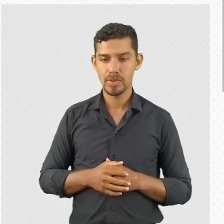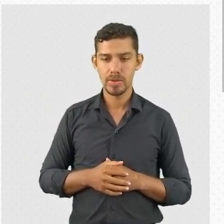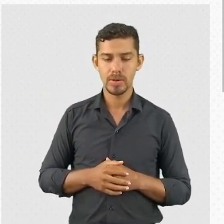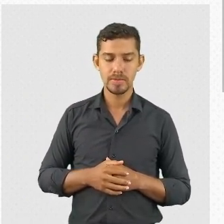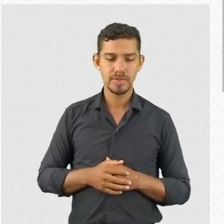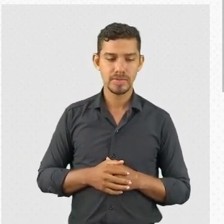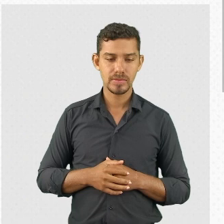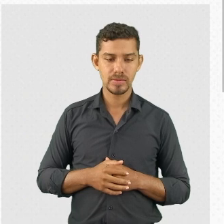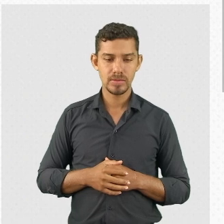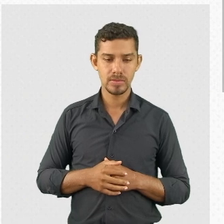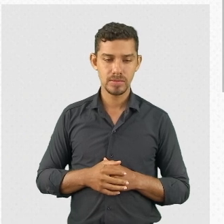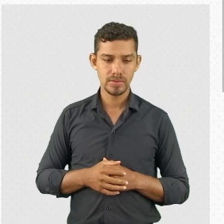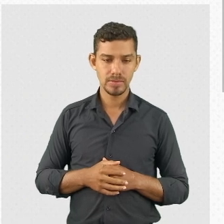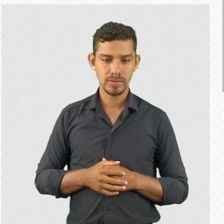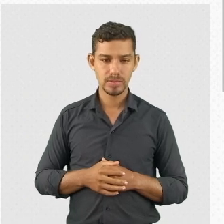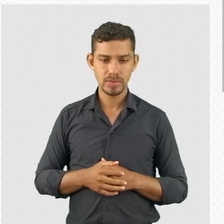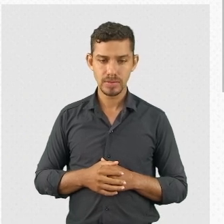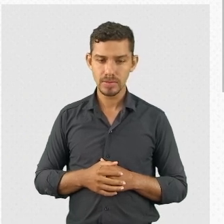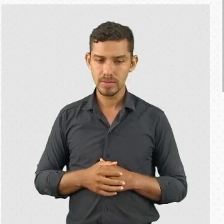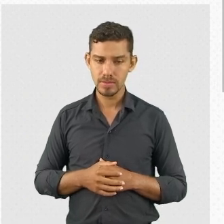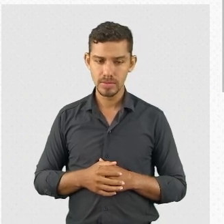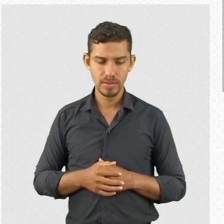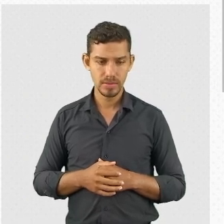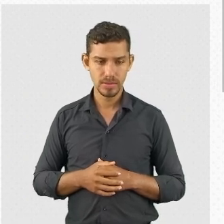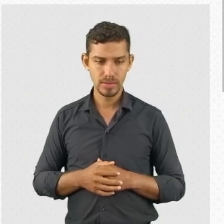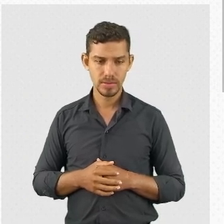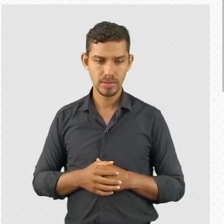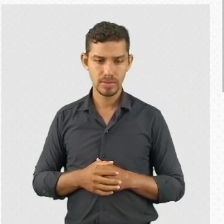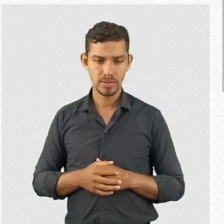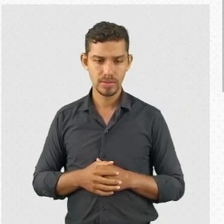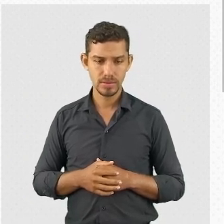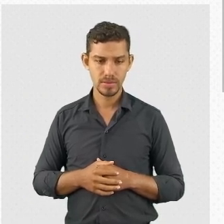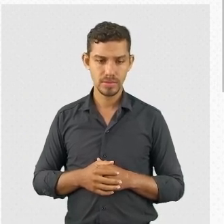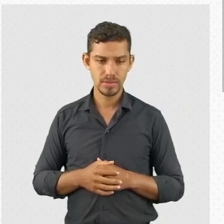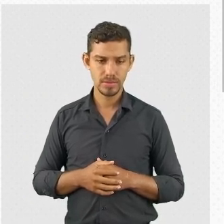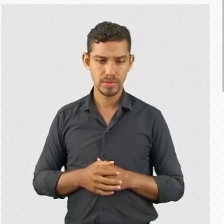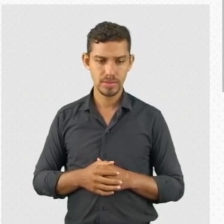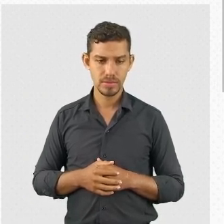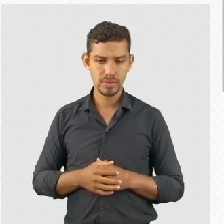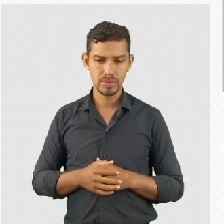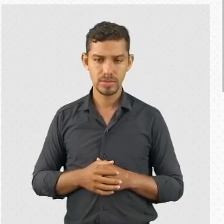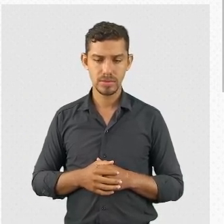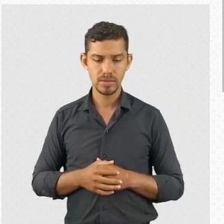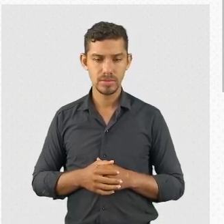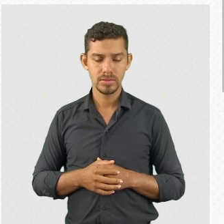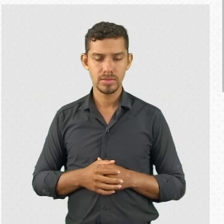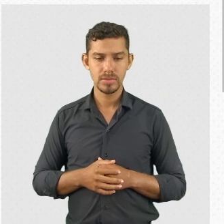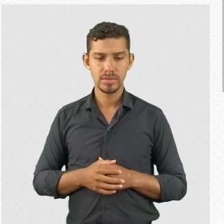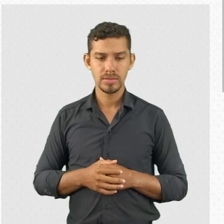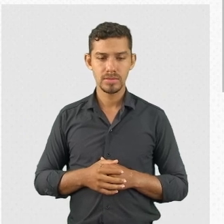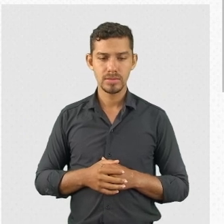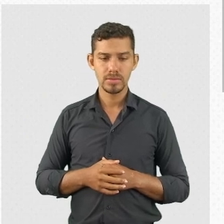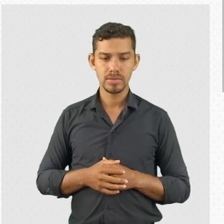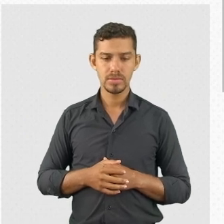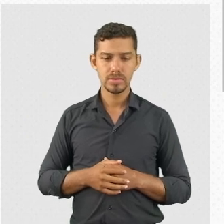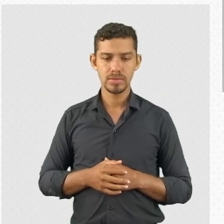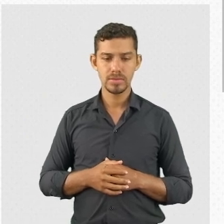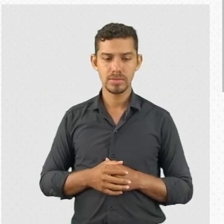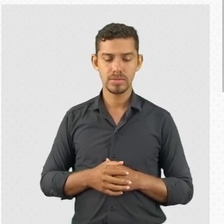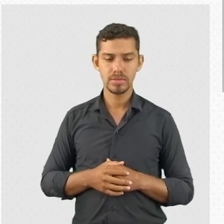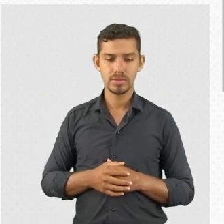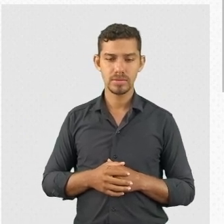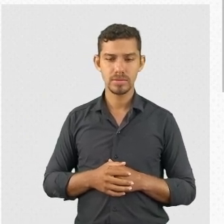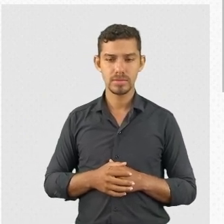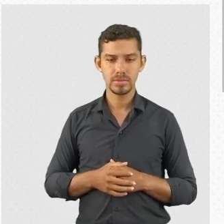onions, as cebolas, into small pieces, em pequenos pedaços, before cooking, antes